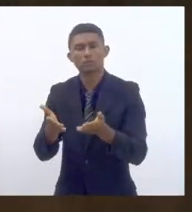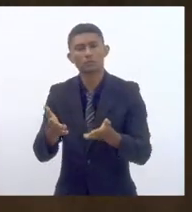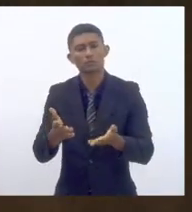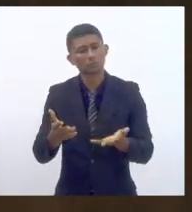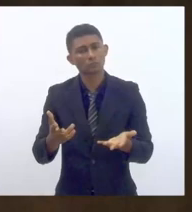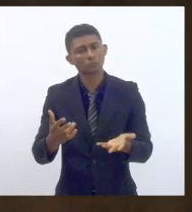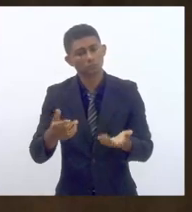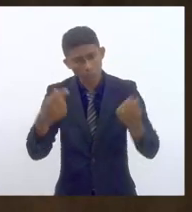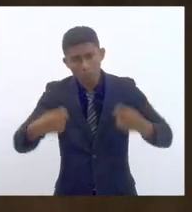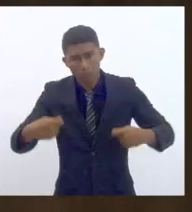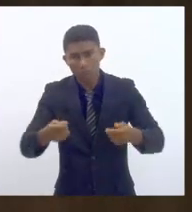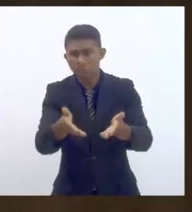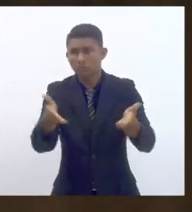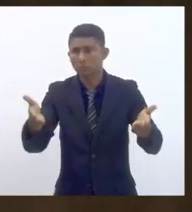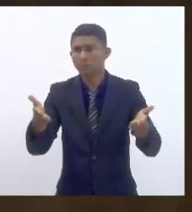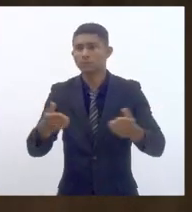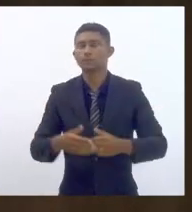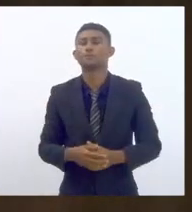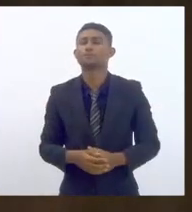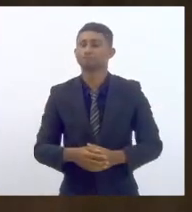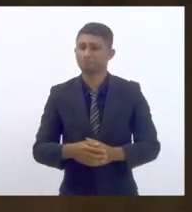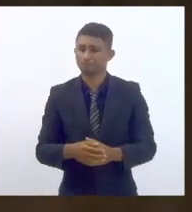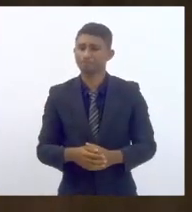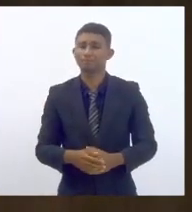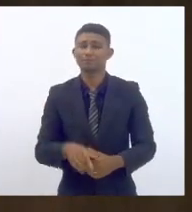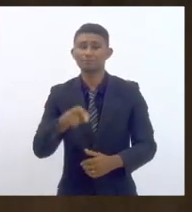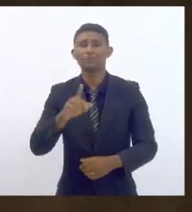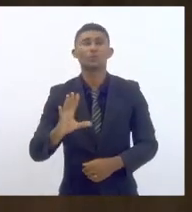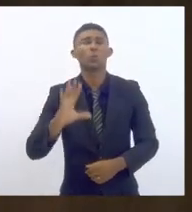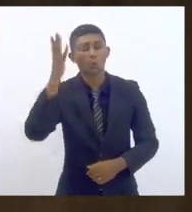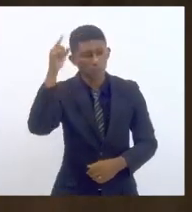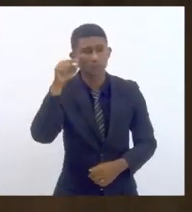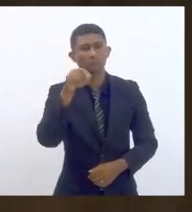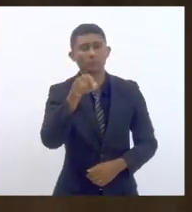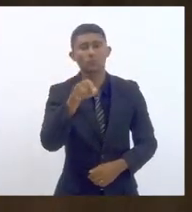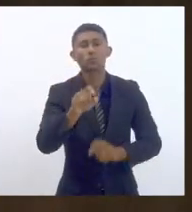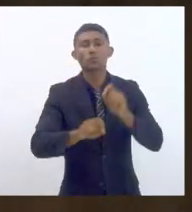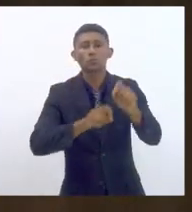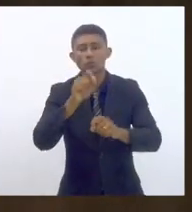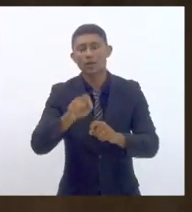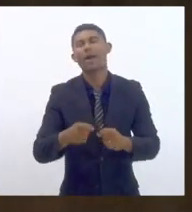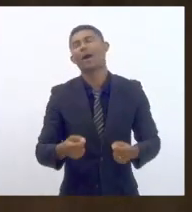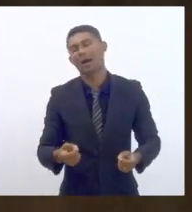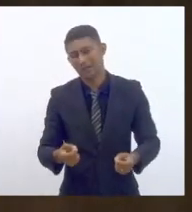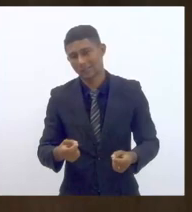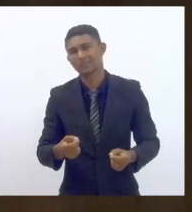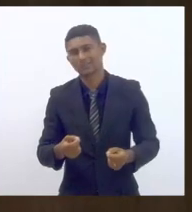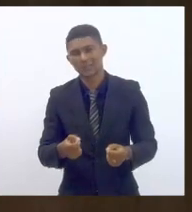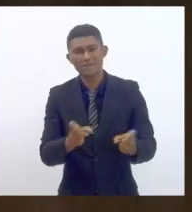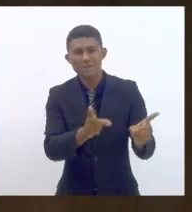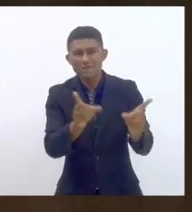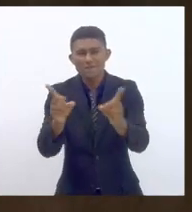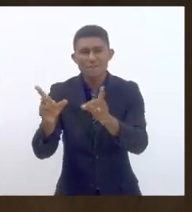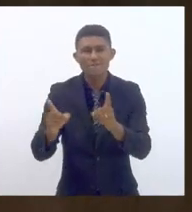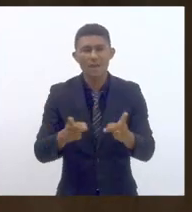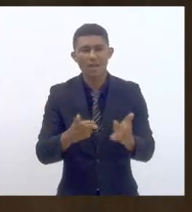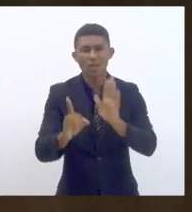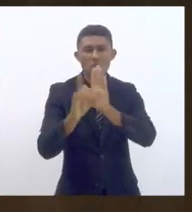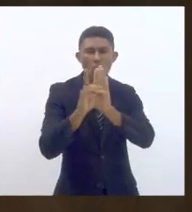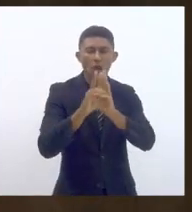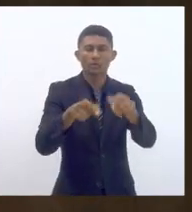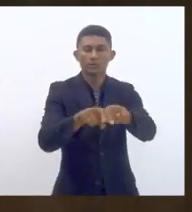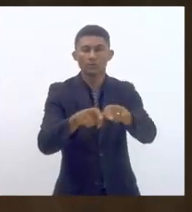exige. Ali é um antro de tráfico de drogas e armas. A gente já, desde 2019, busca um centro de